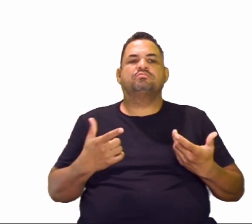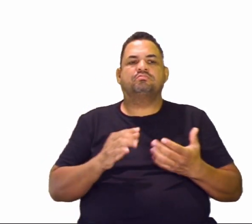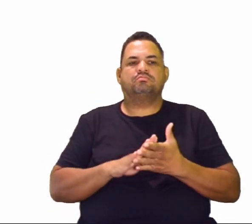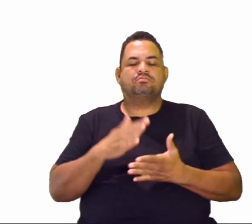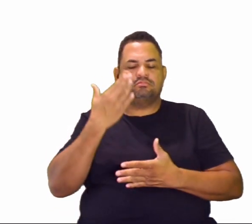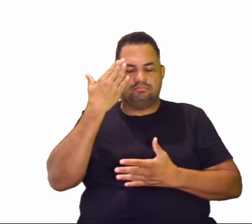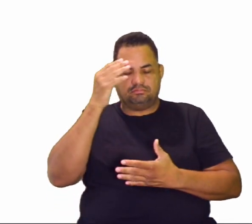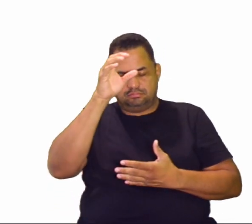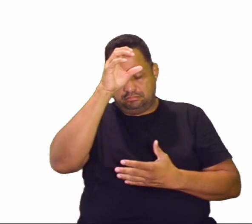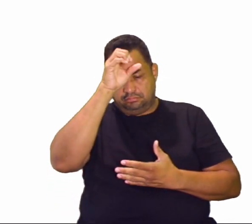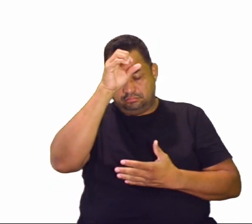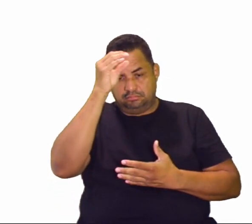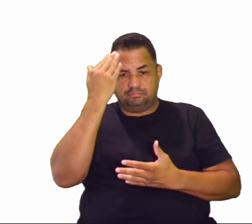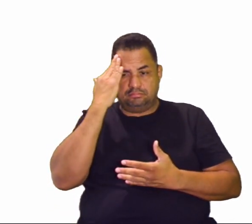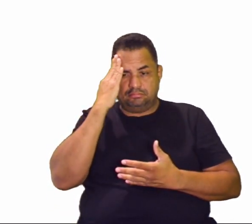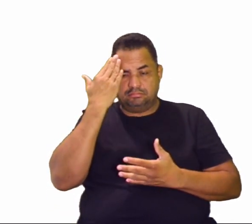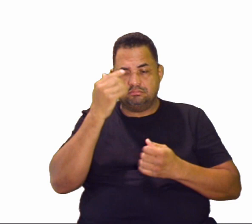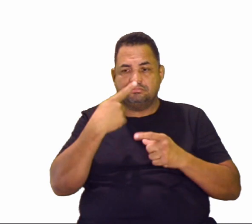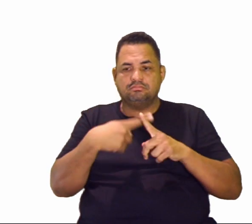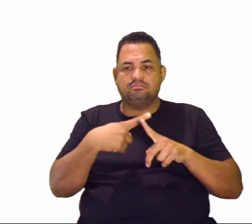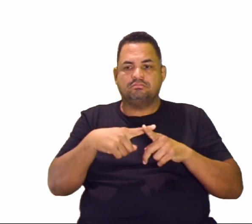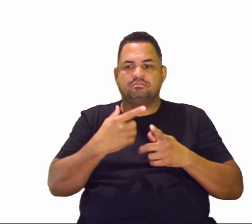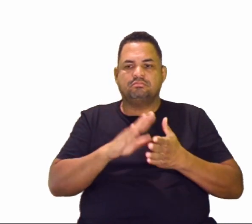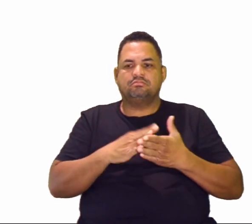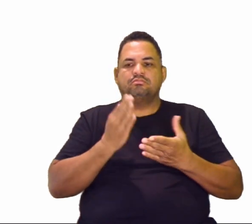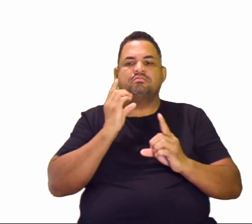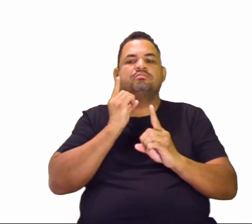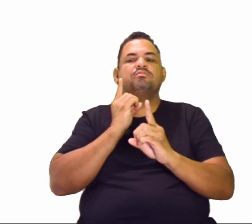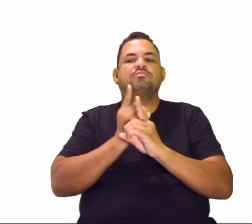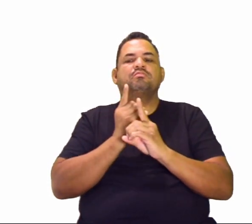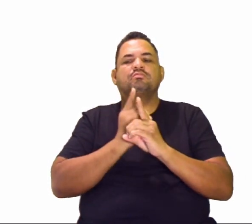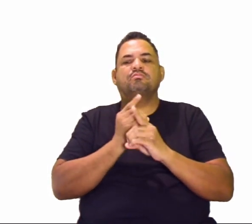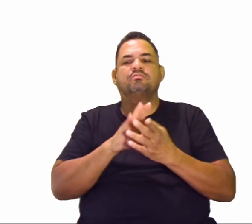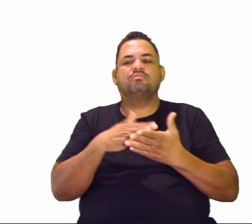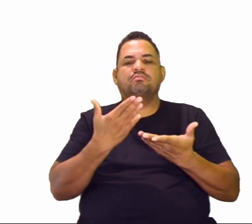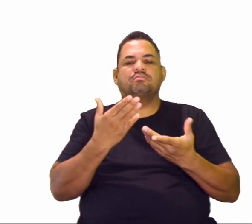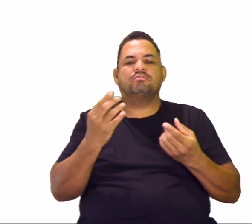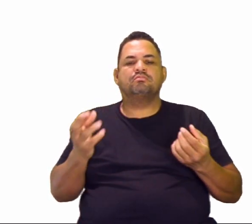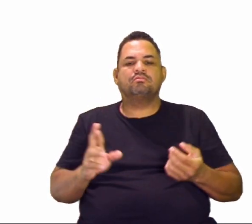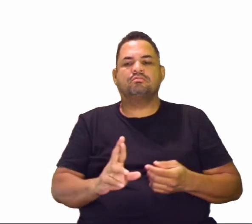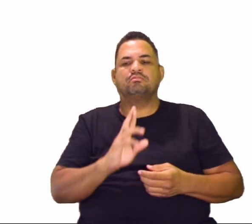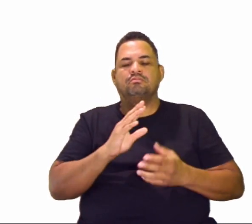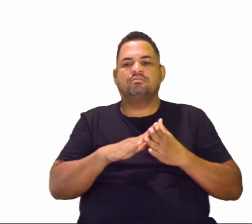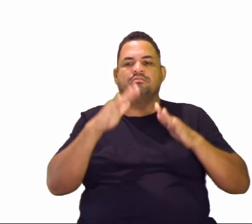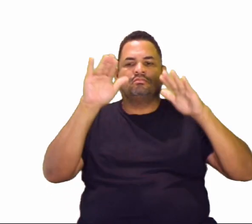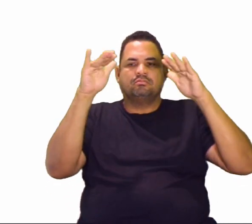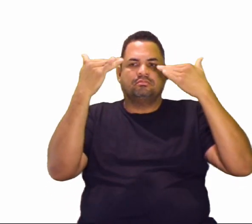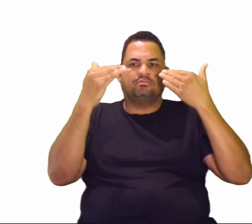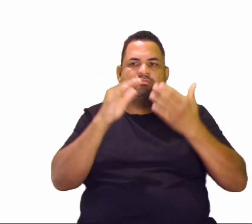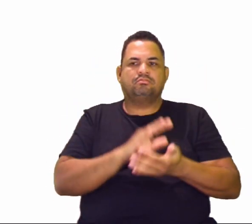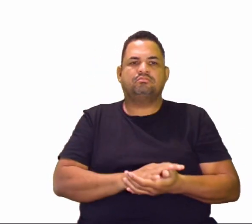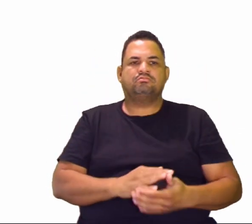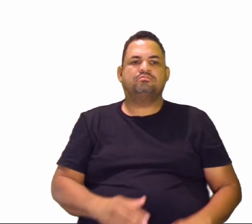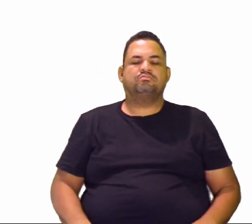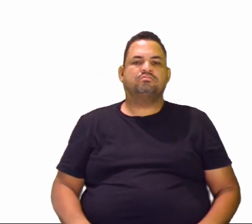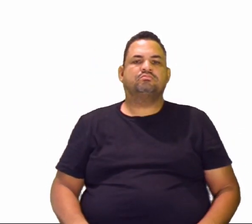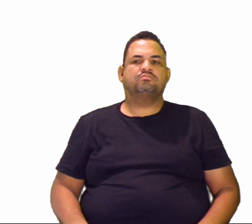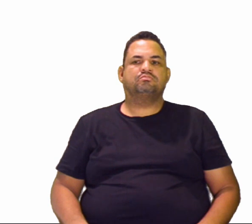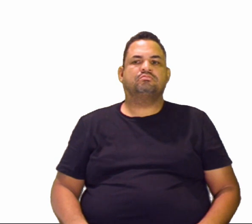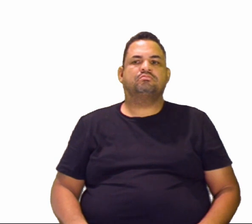entender por que chegaremos em determinado resultado. Mas fique ligado, porque nós temos ainda